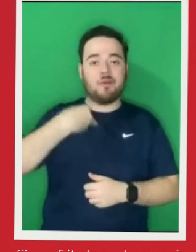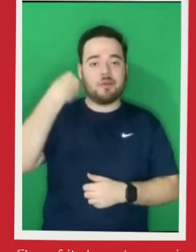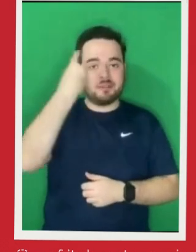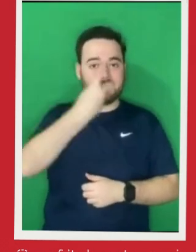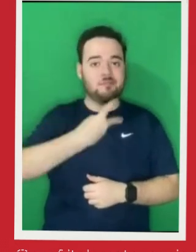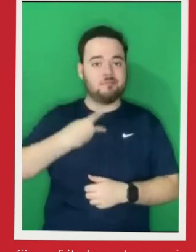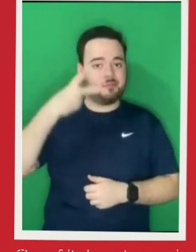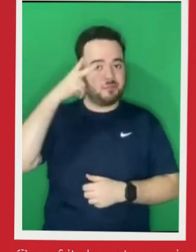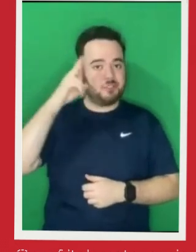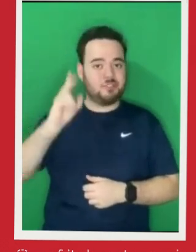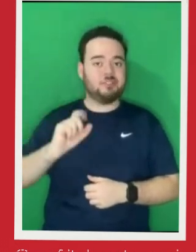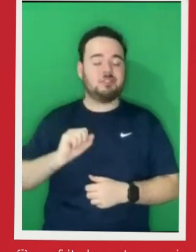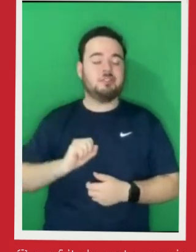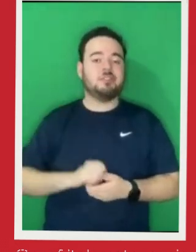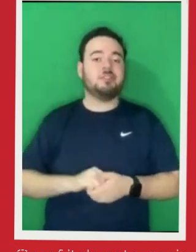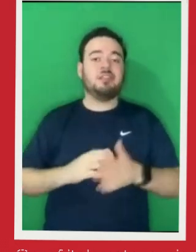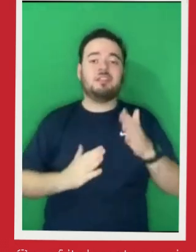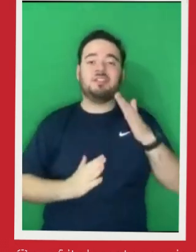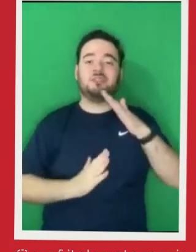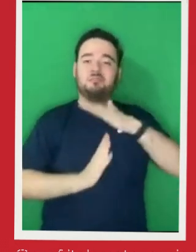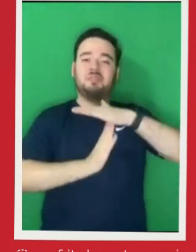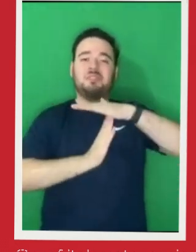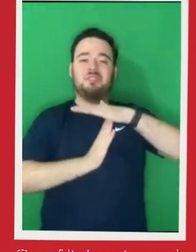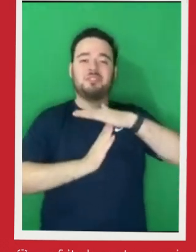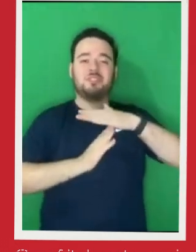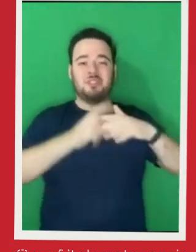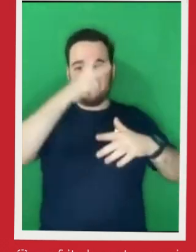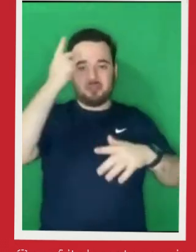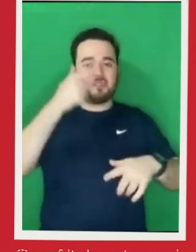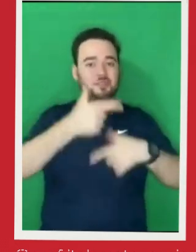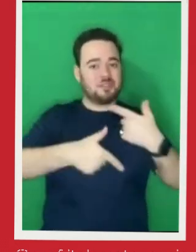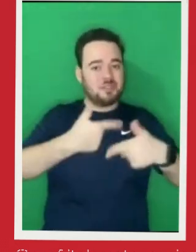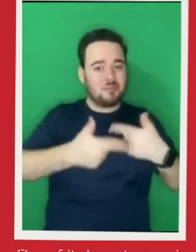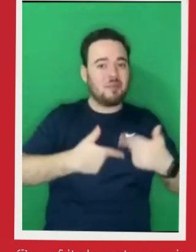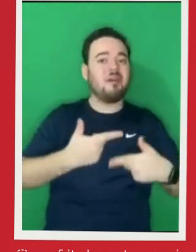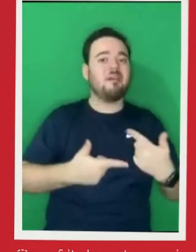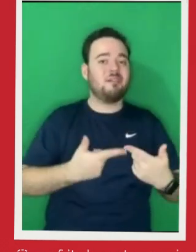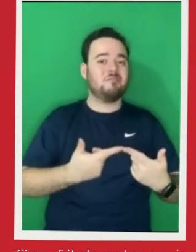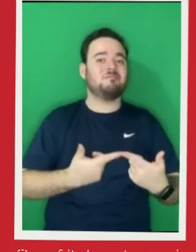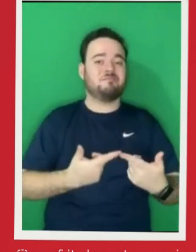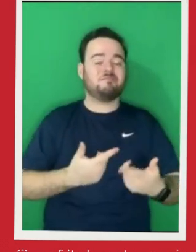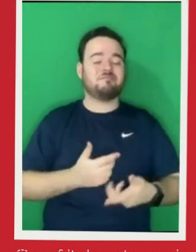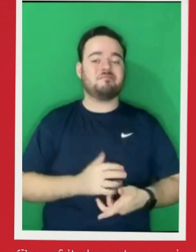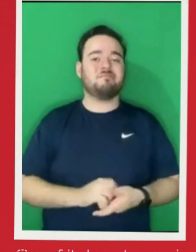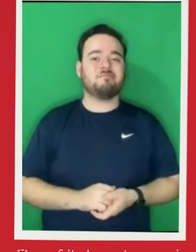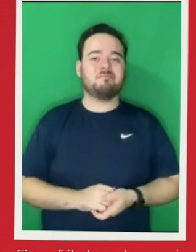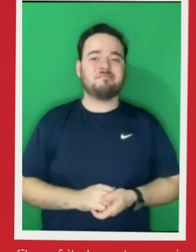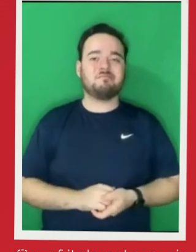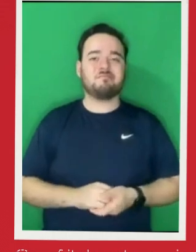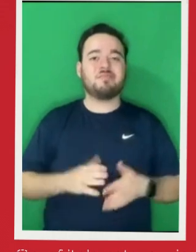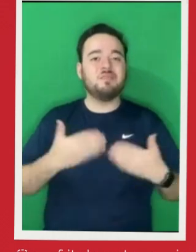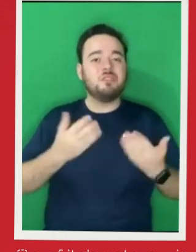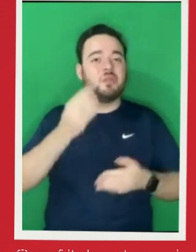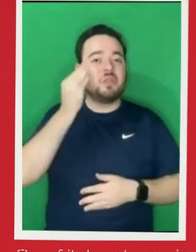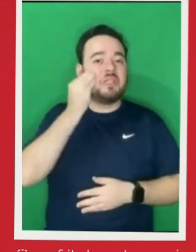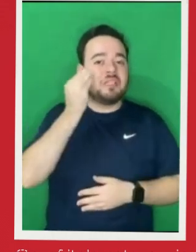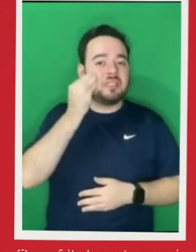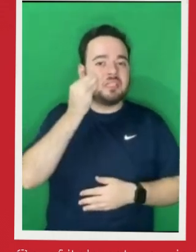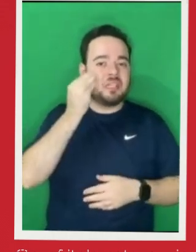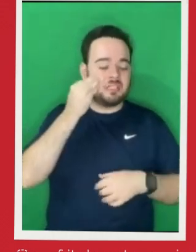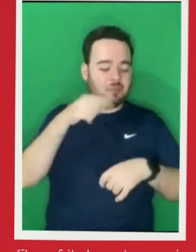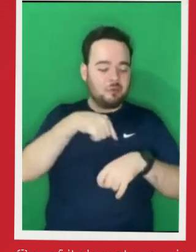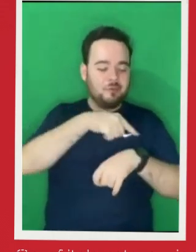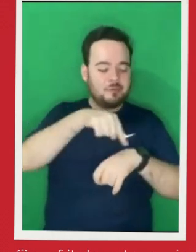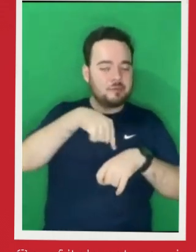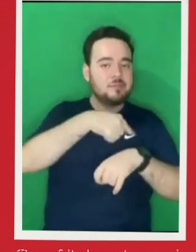horas por dia, você está chegando no seu limite da realidade de muita gente que trabalha para estudar, para escrever. Tá? Então, tenta